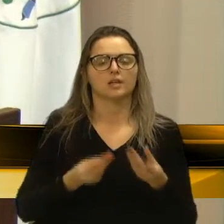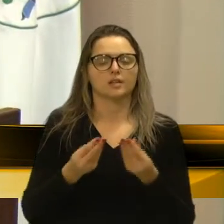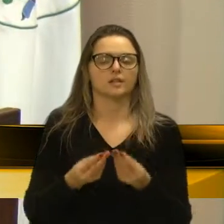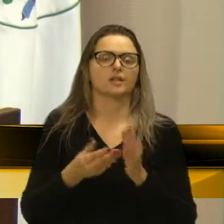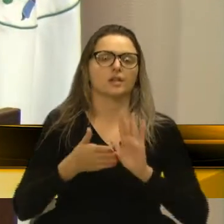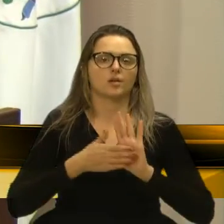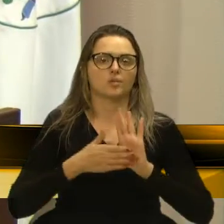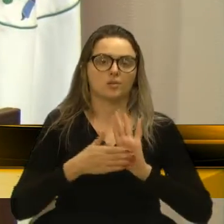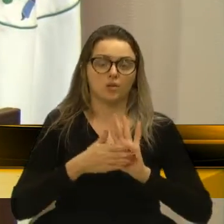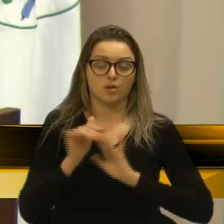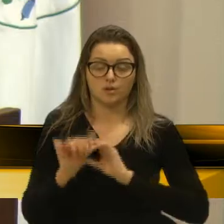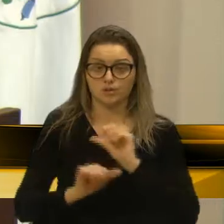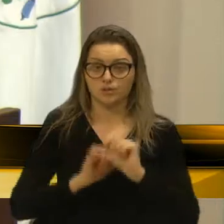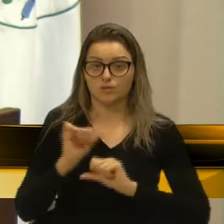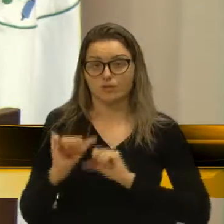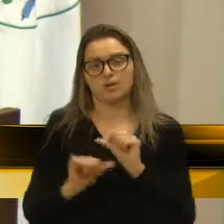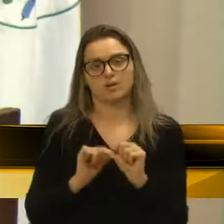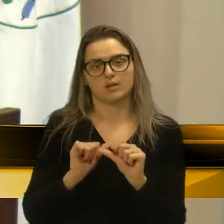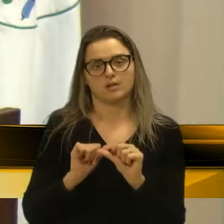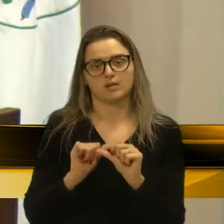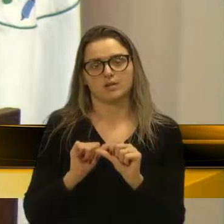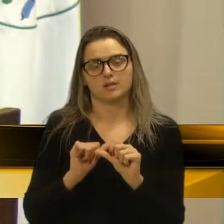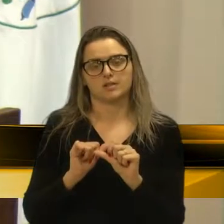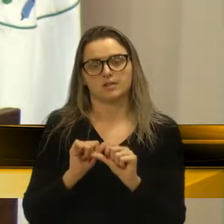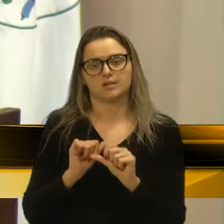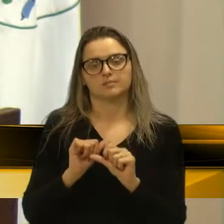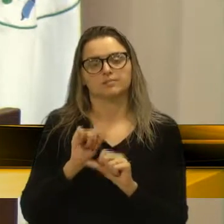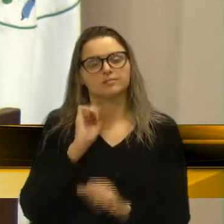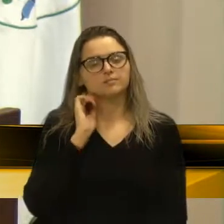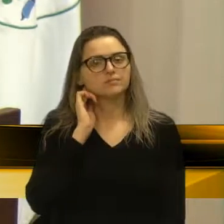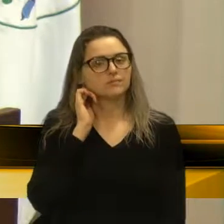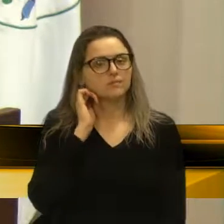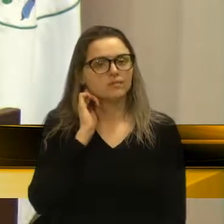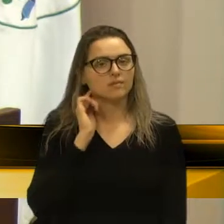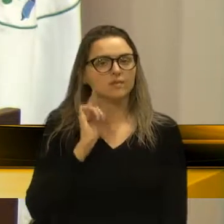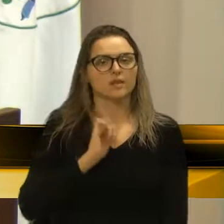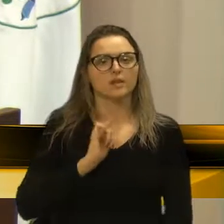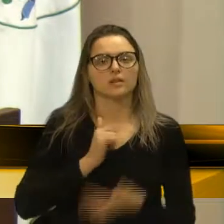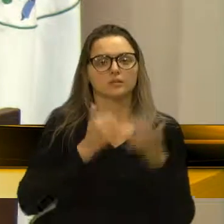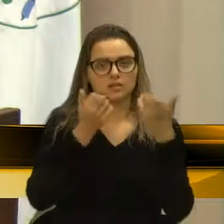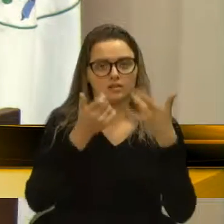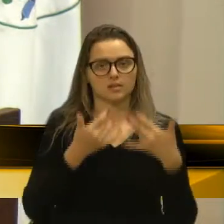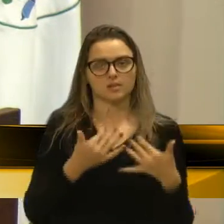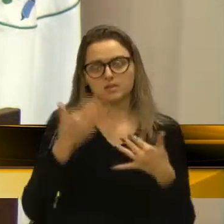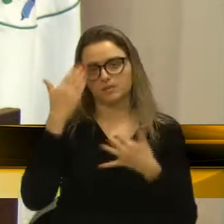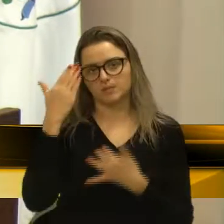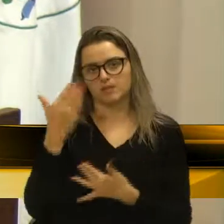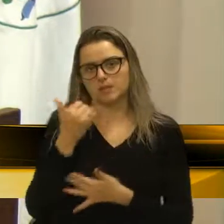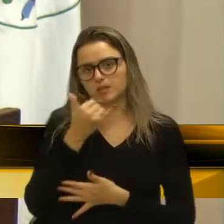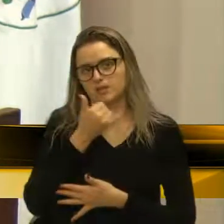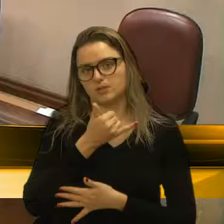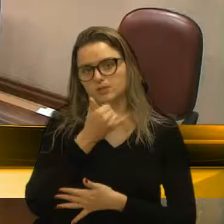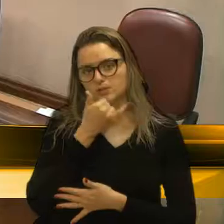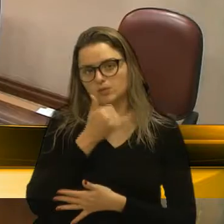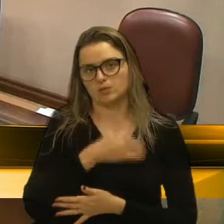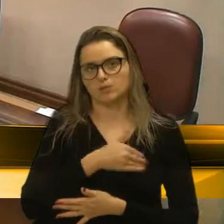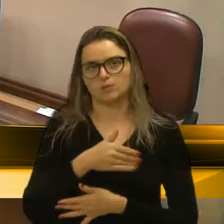de mudanças, e com essa exposição de motivos. Obrigada, desculpa ter me estendido.